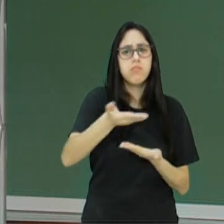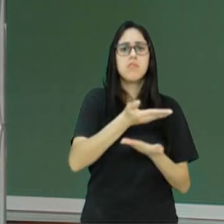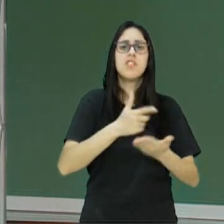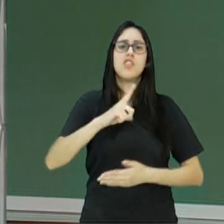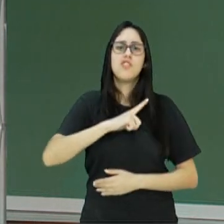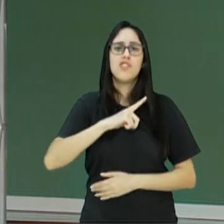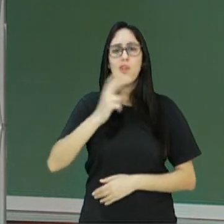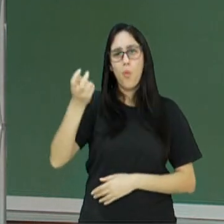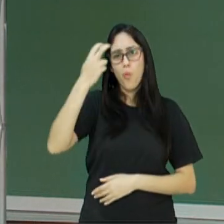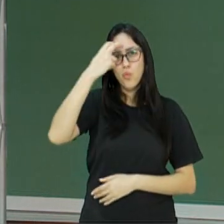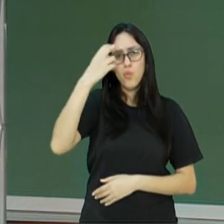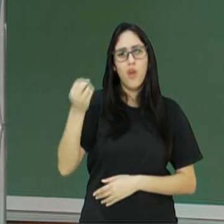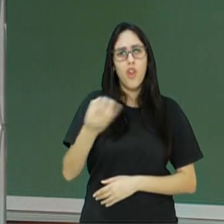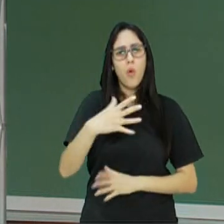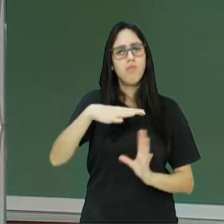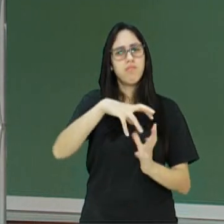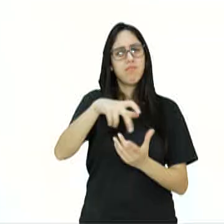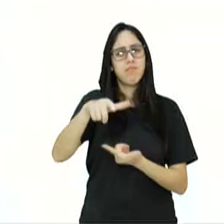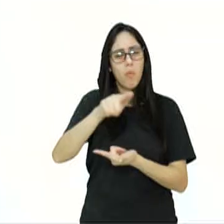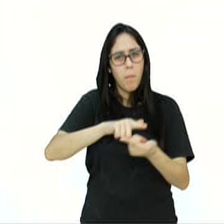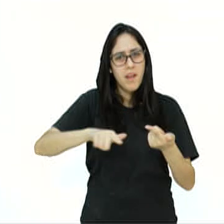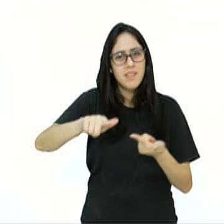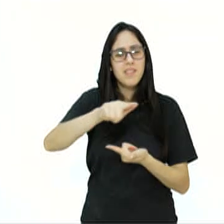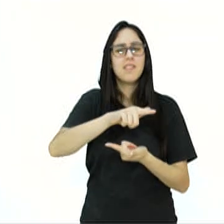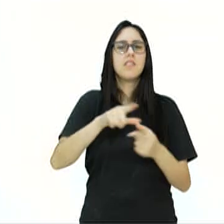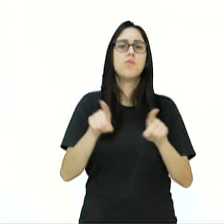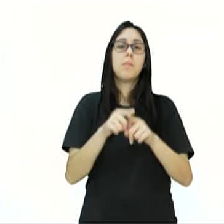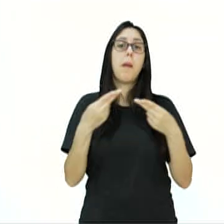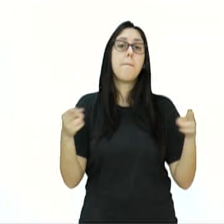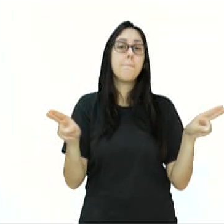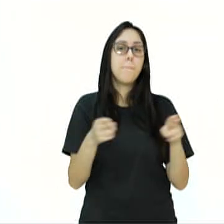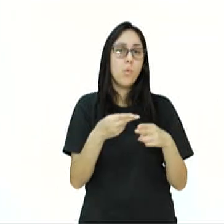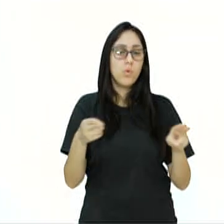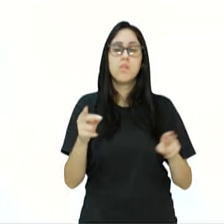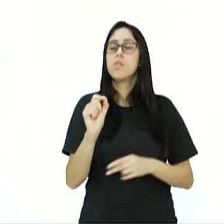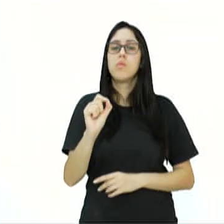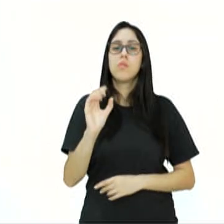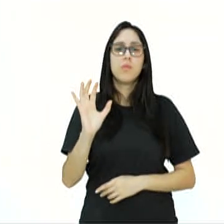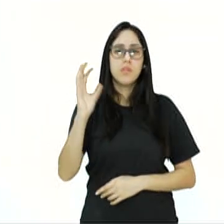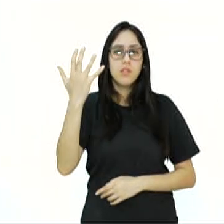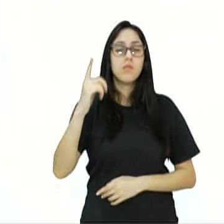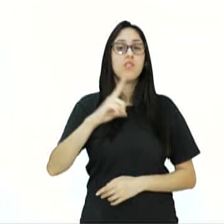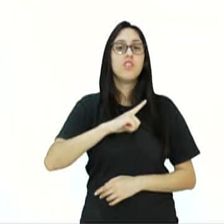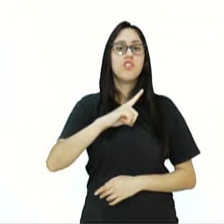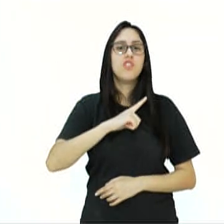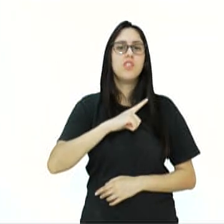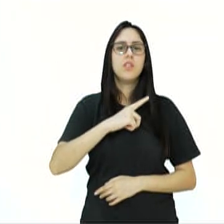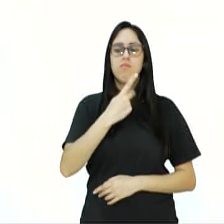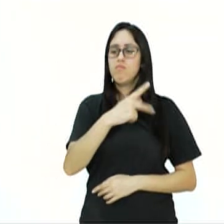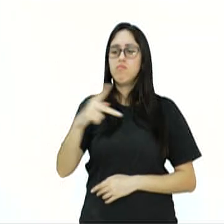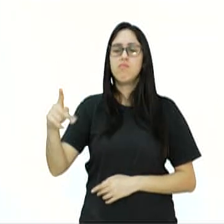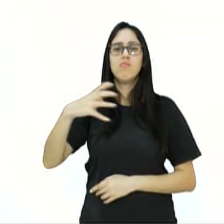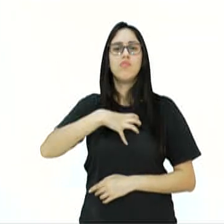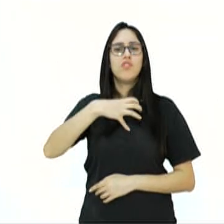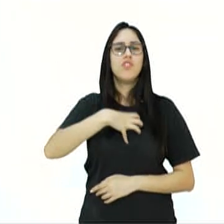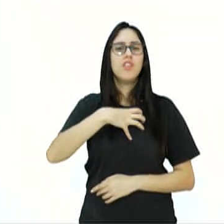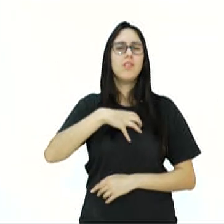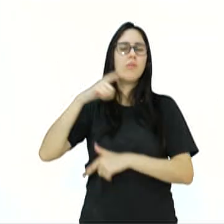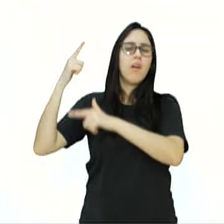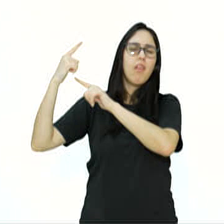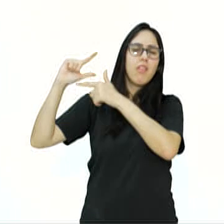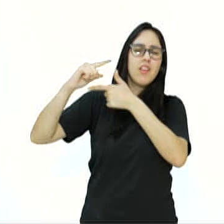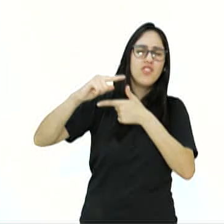dessa cultura, dessa globalização e da música, né? Nós vamos ter o ressurgimento das tradições locais, então os